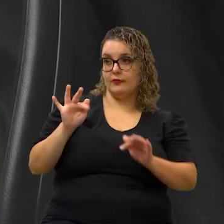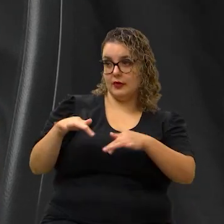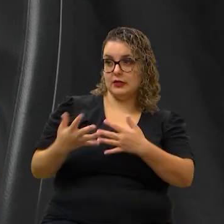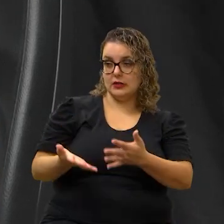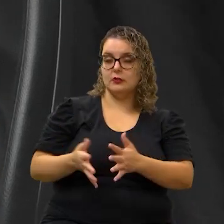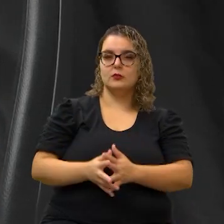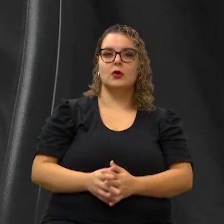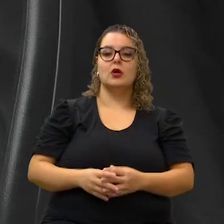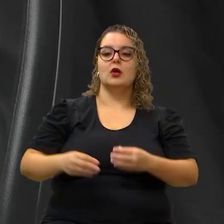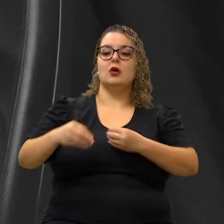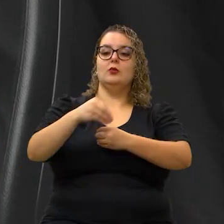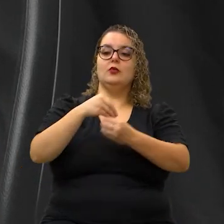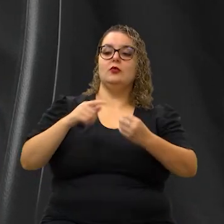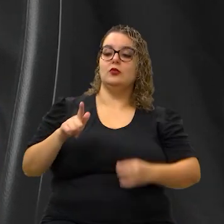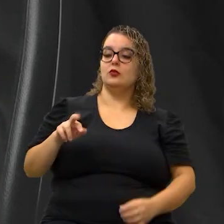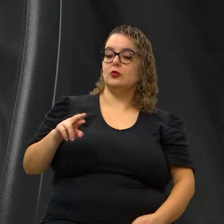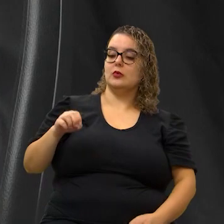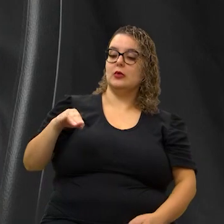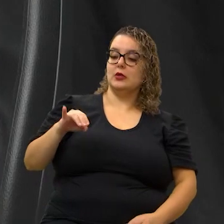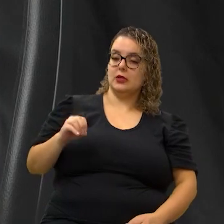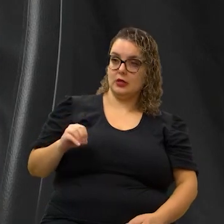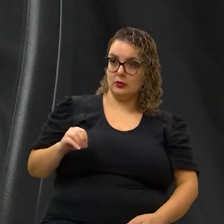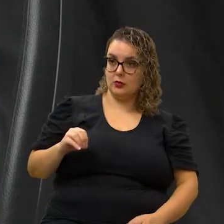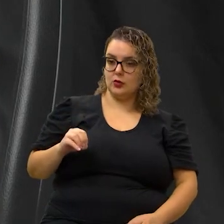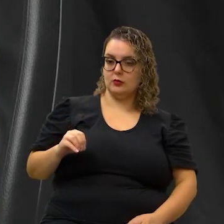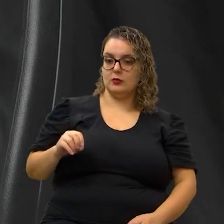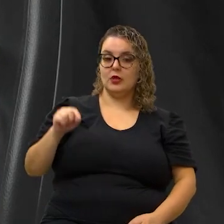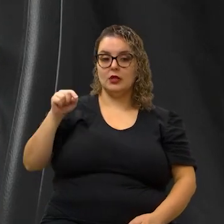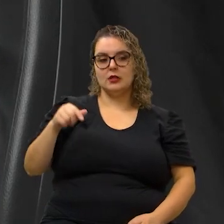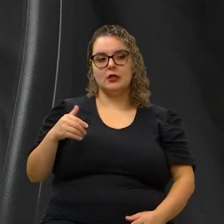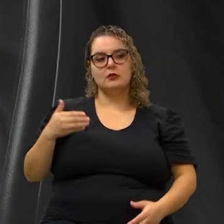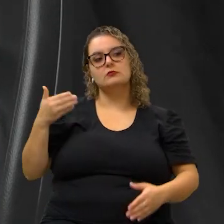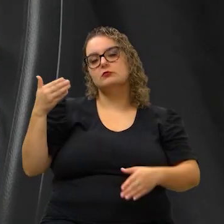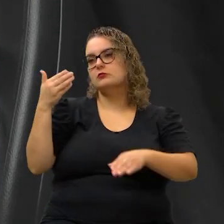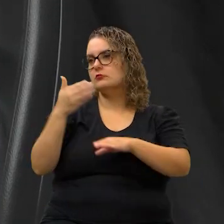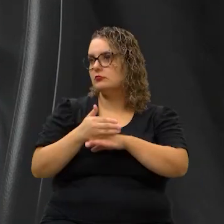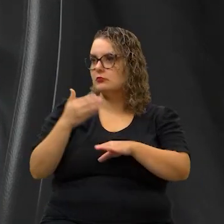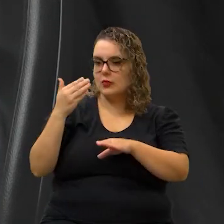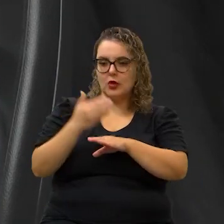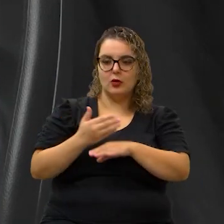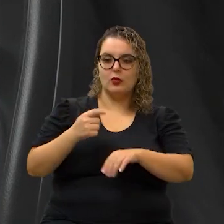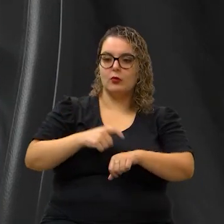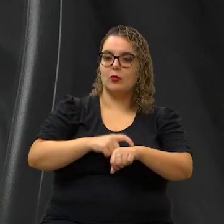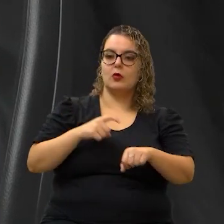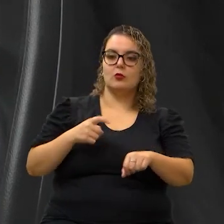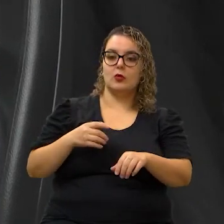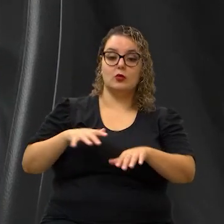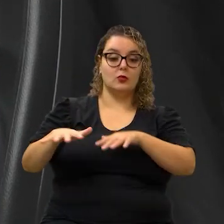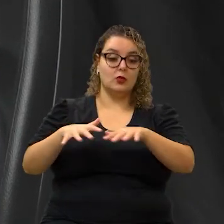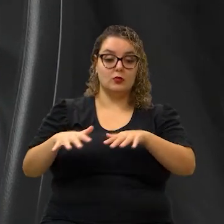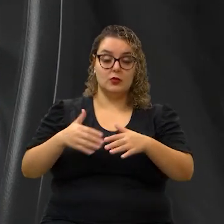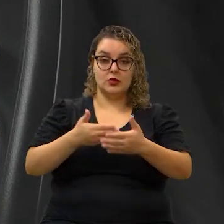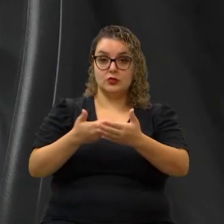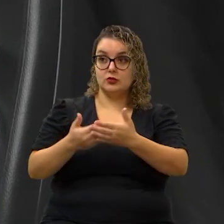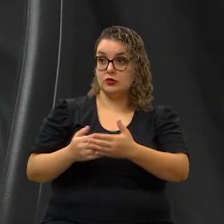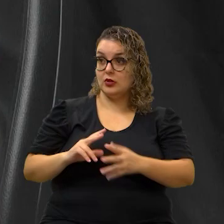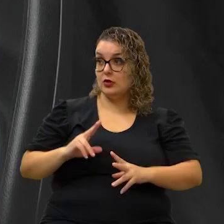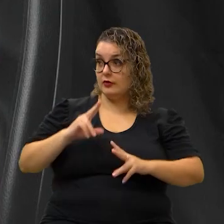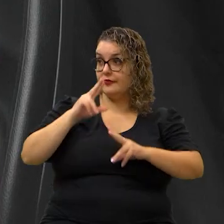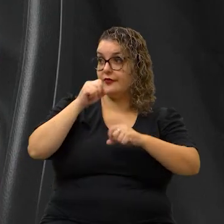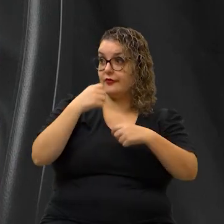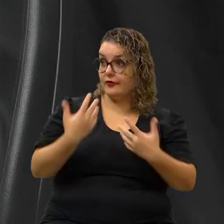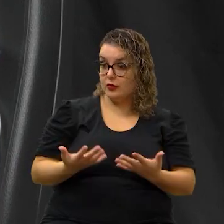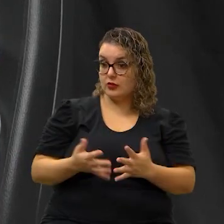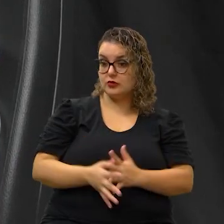eu me envolvi com o Grêmio Estudantil e dali comecei a participar a época o movimento estudantil secundarista era